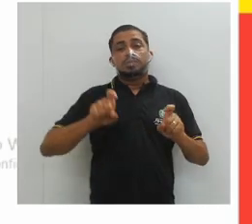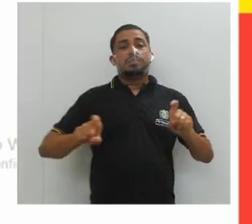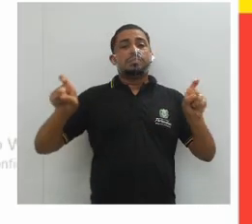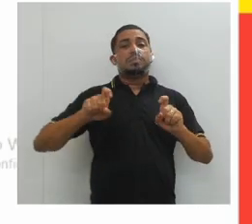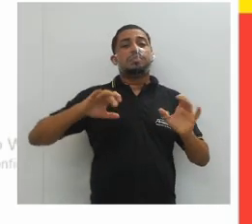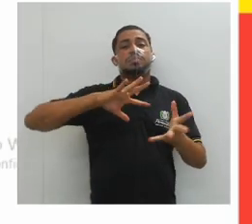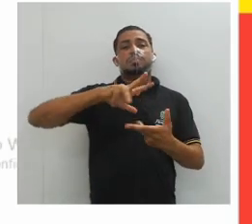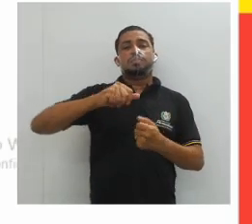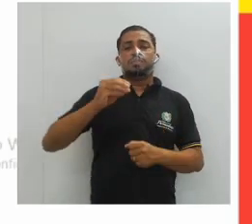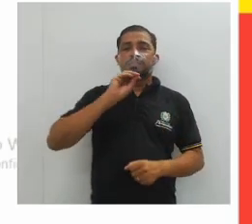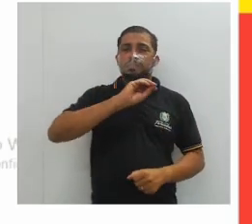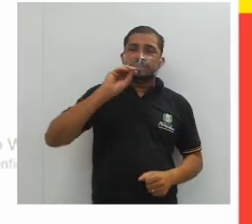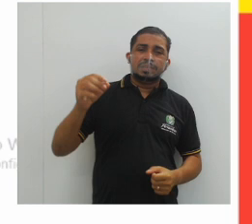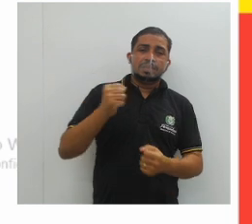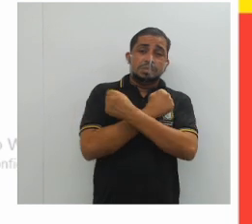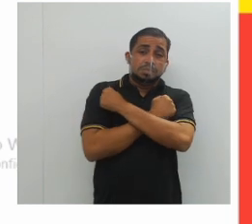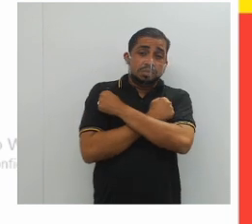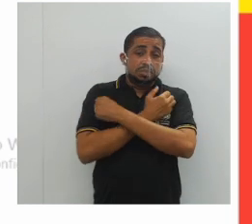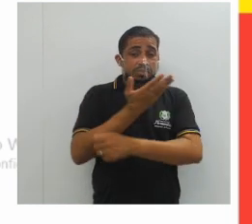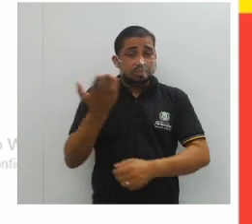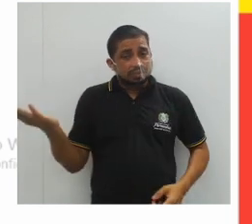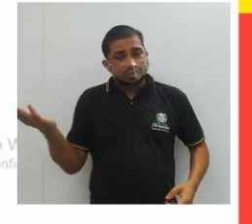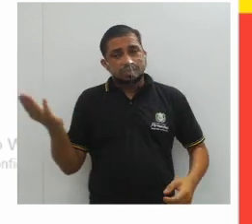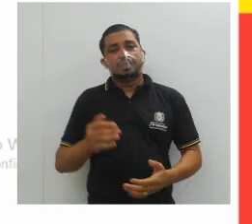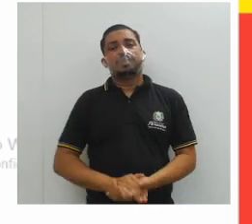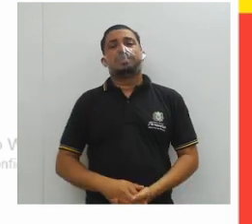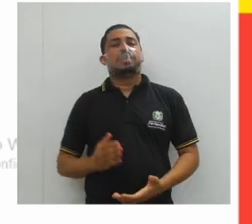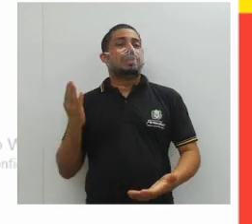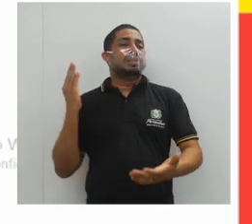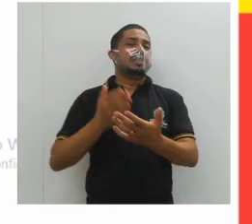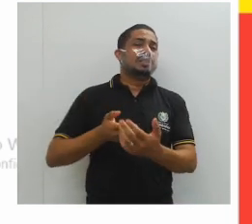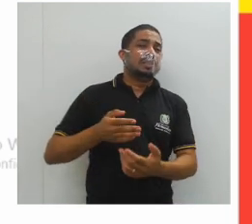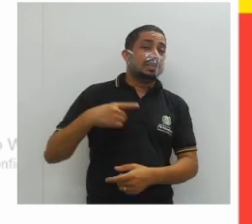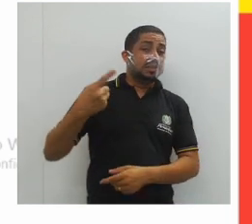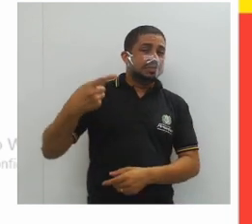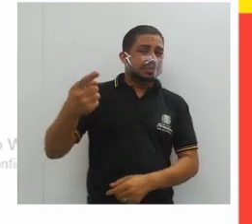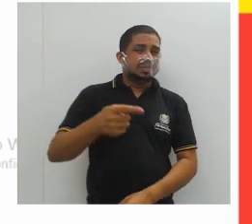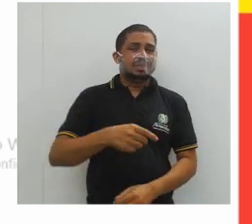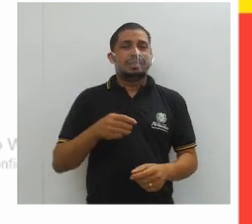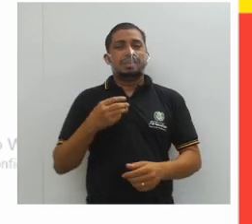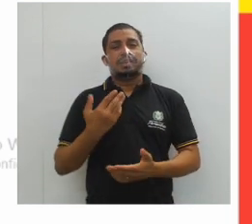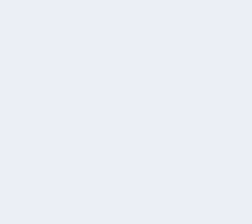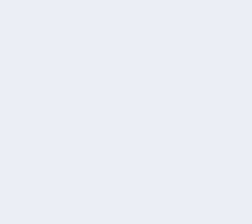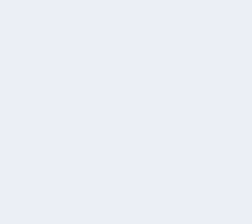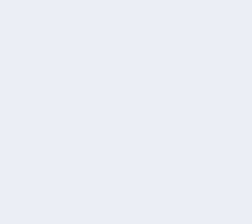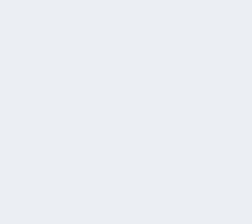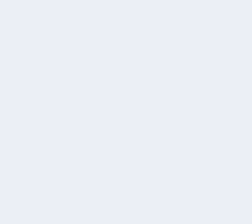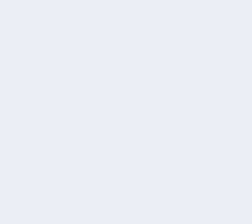mundo. Beijo e abraço para vocês e até daqui a pouco com a aula para o terceirão.